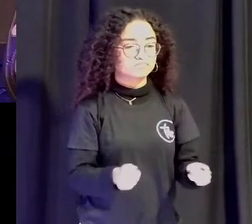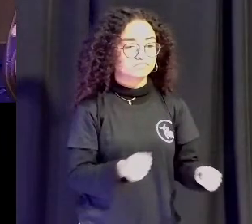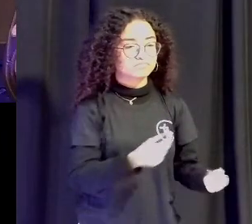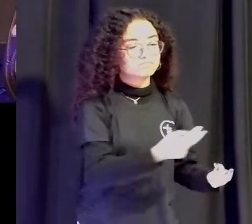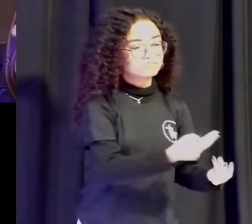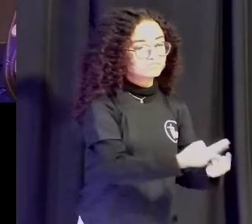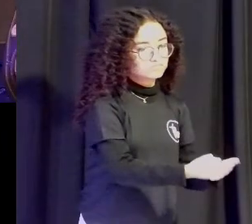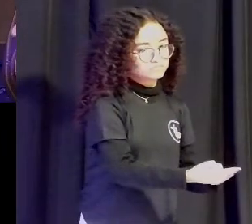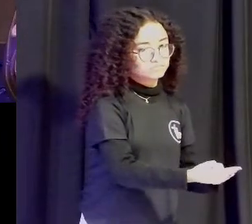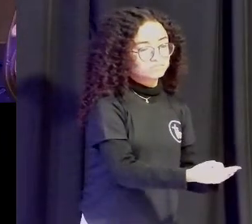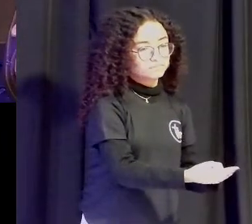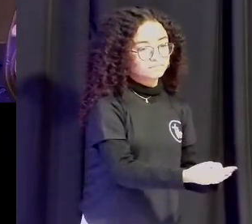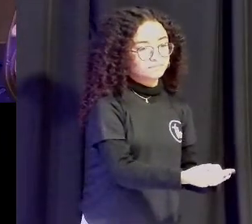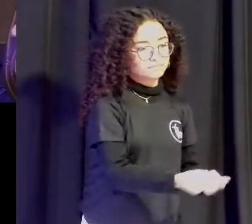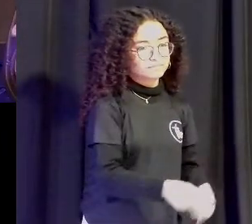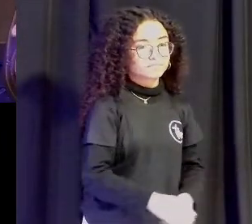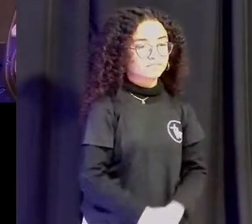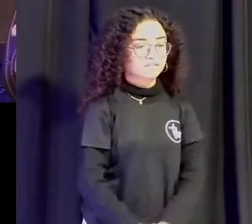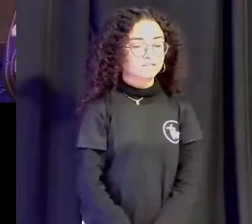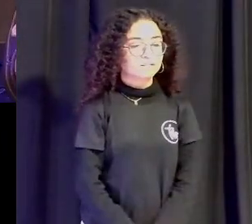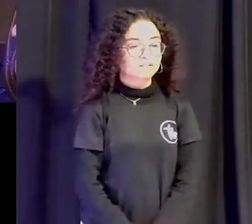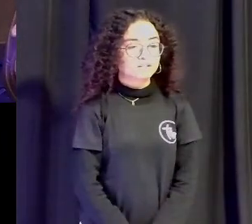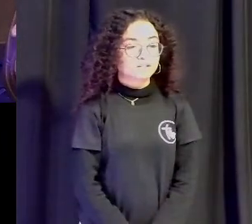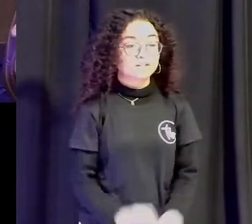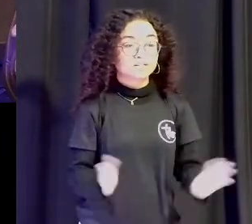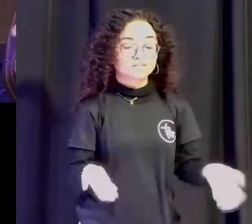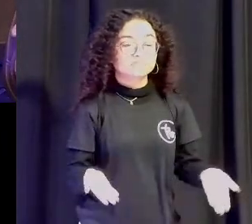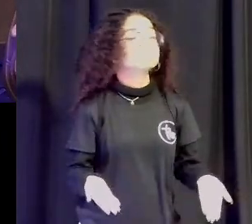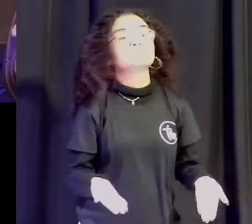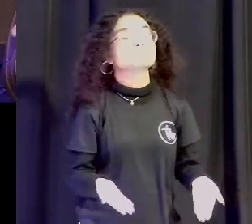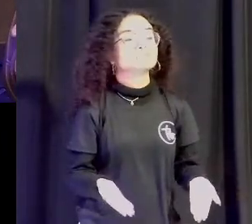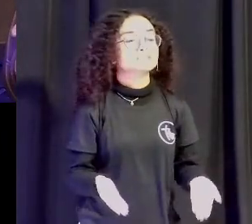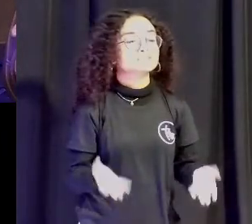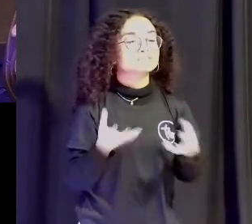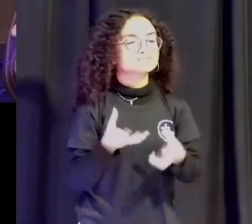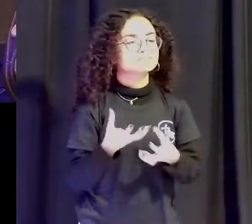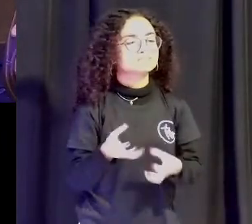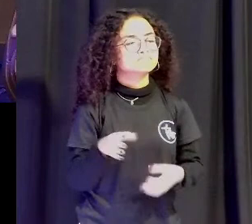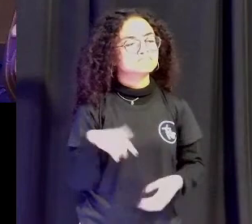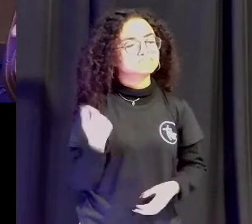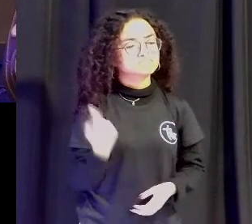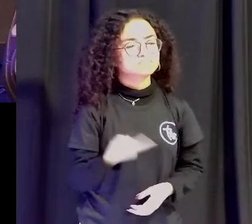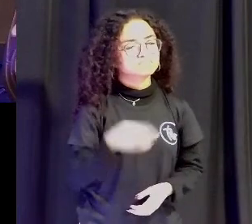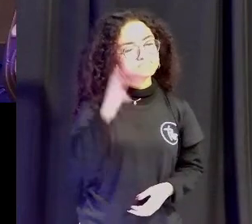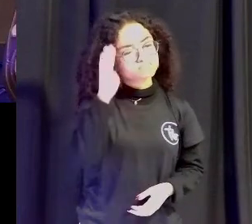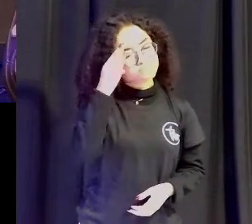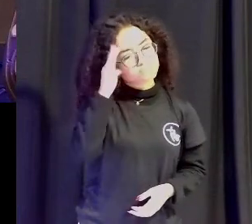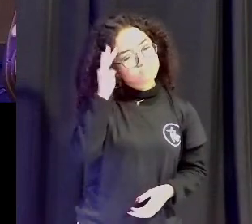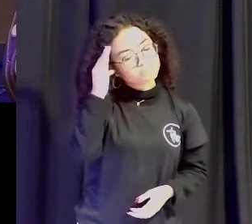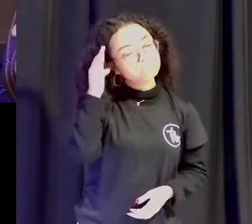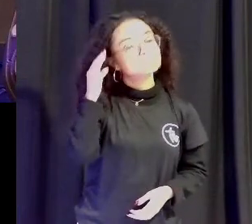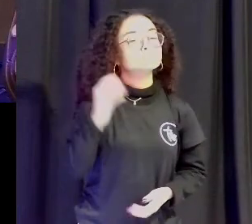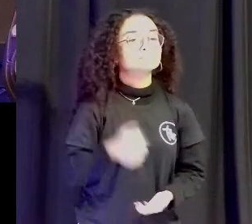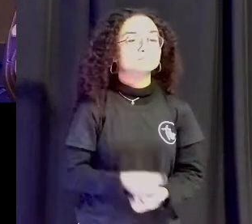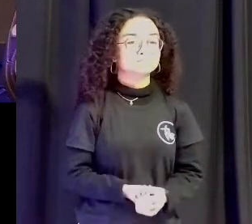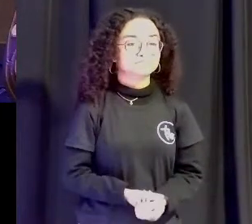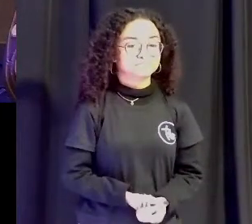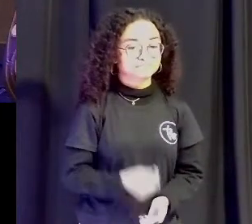Meus queridos, é aqui, nesse ponto, que eu queria que nós compreendêssemos algumas coisas nessa noite.